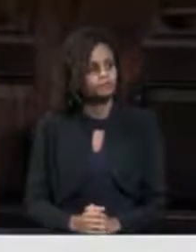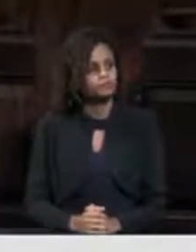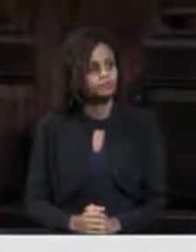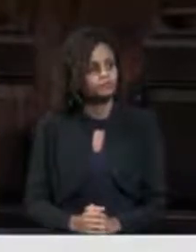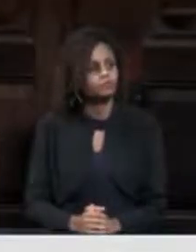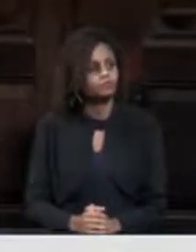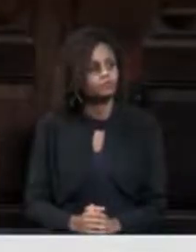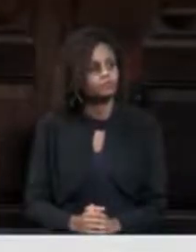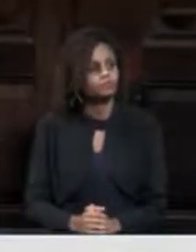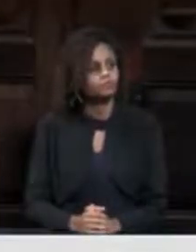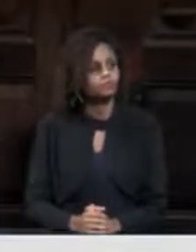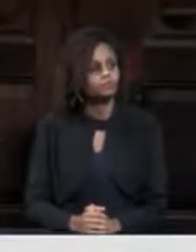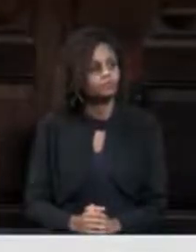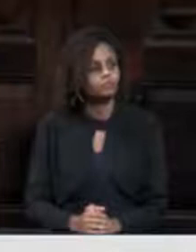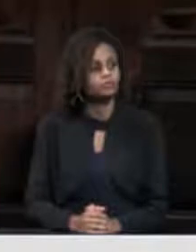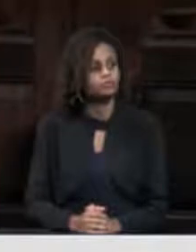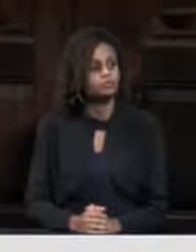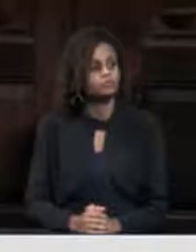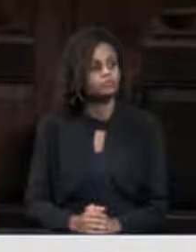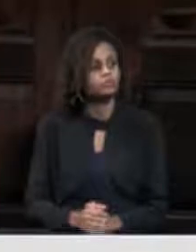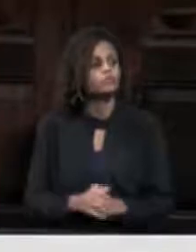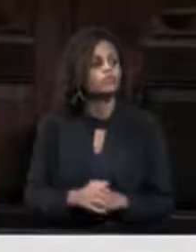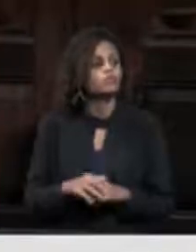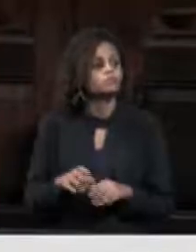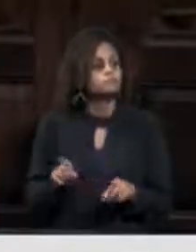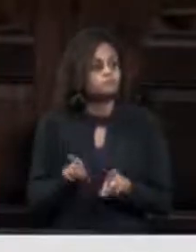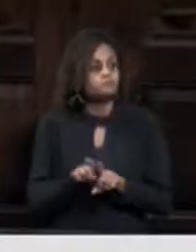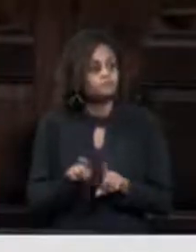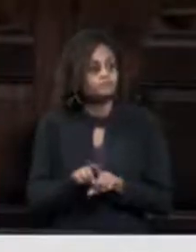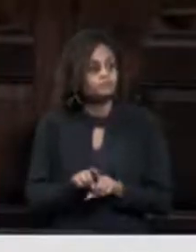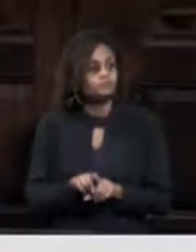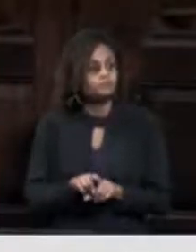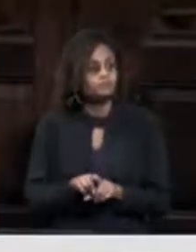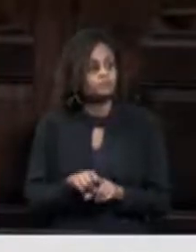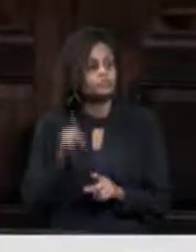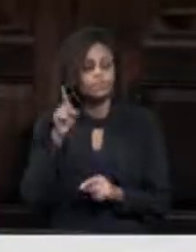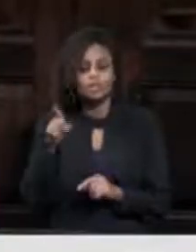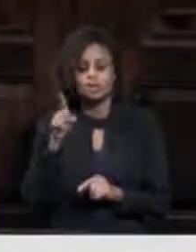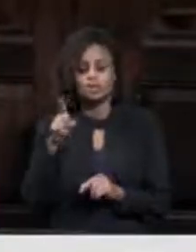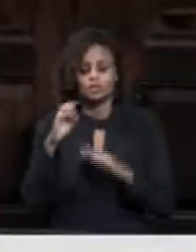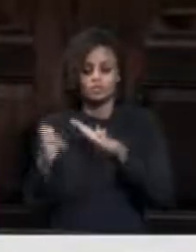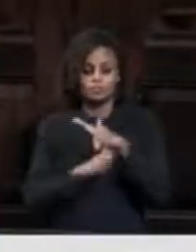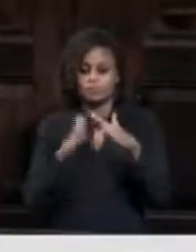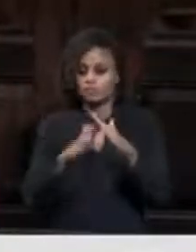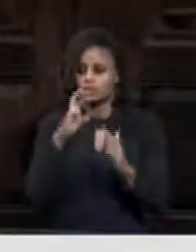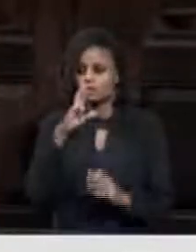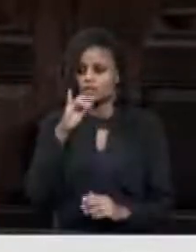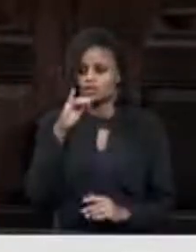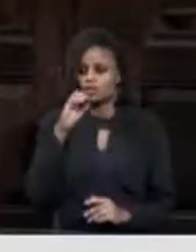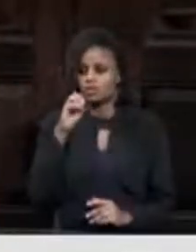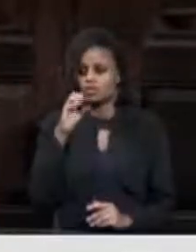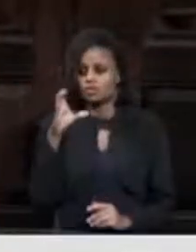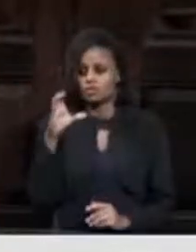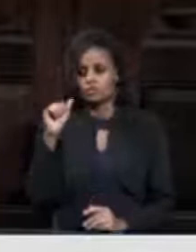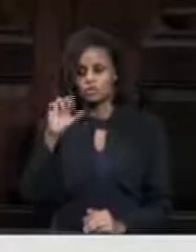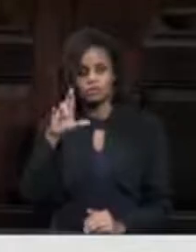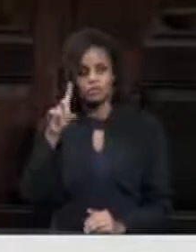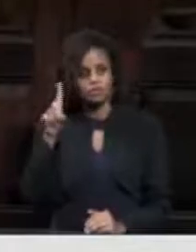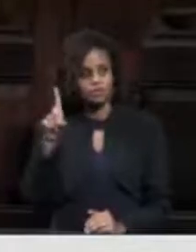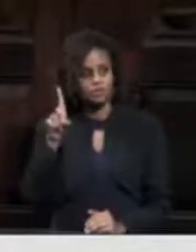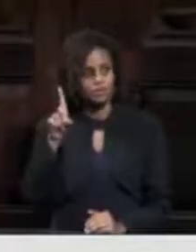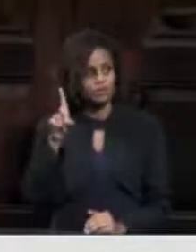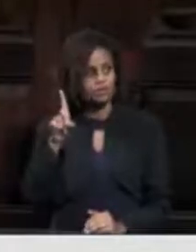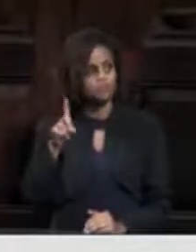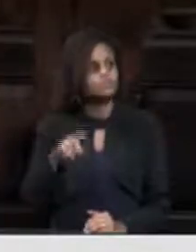pelos empresários de ônibus por meio da empresa Riocart é ilegal e, finalmente,